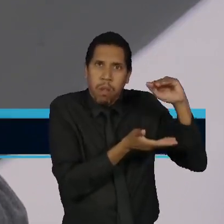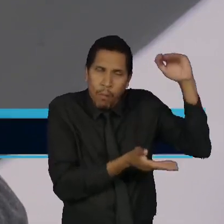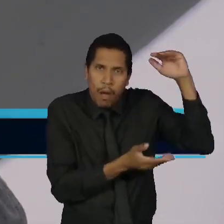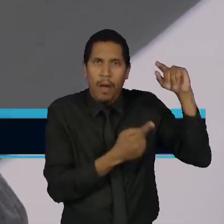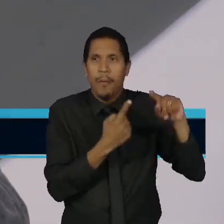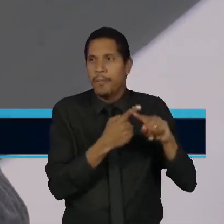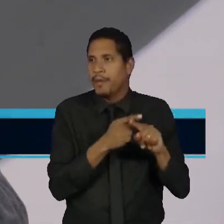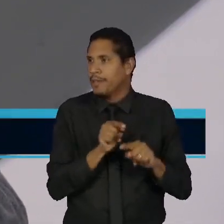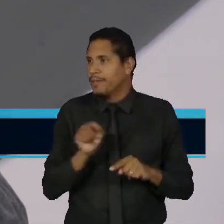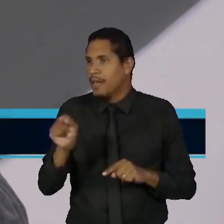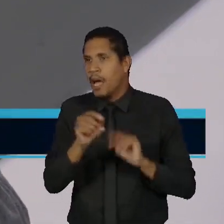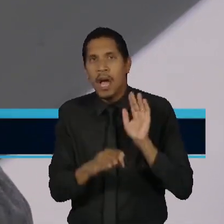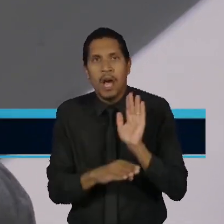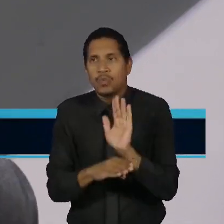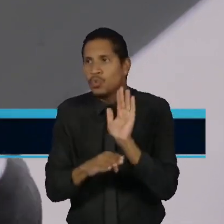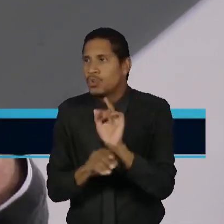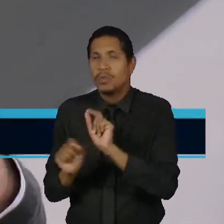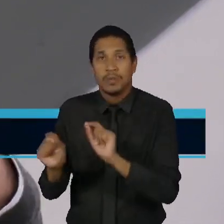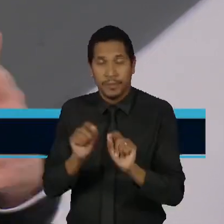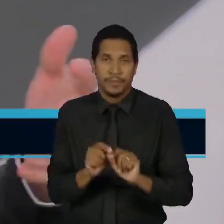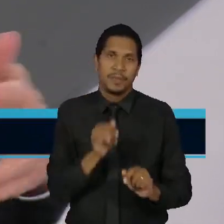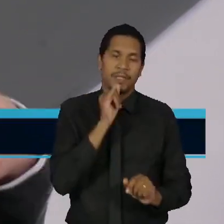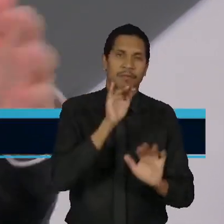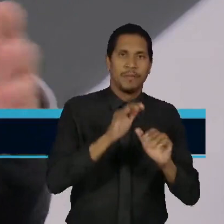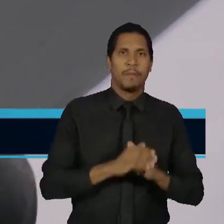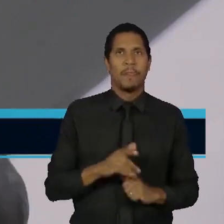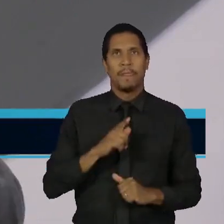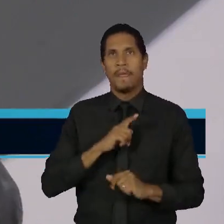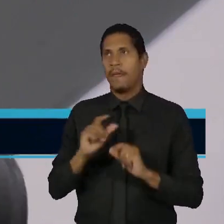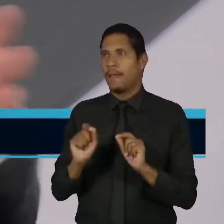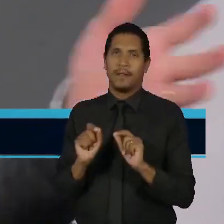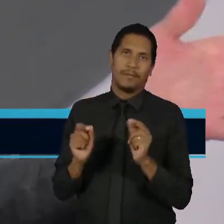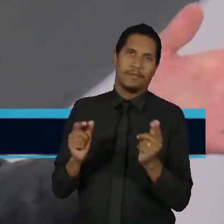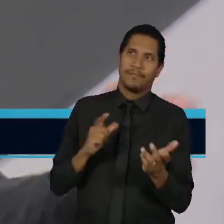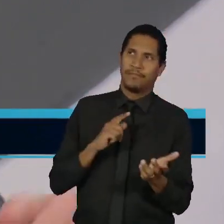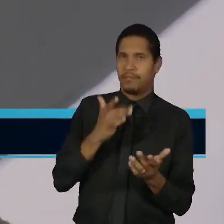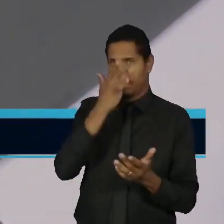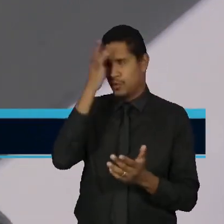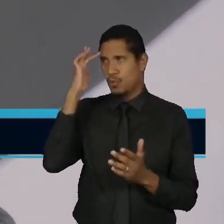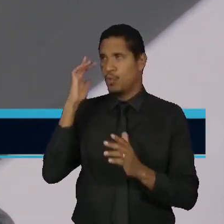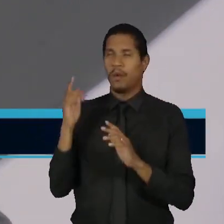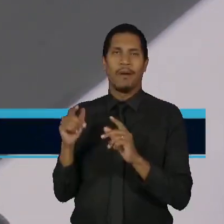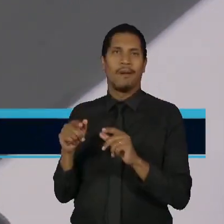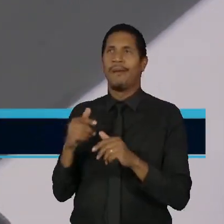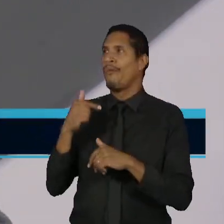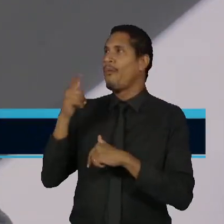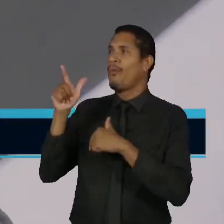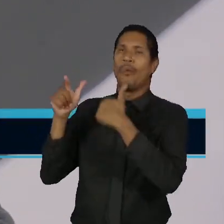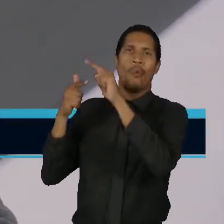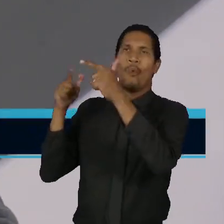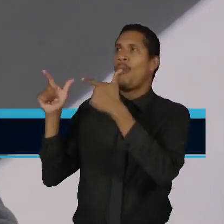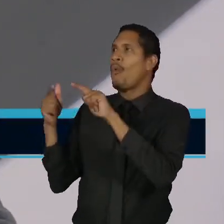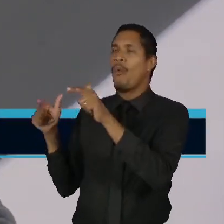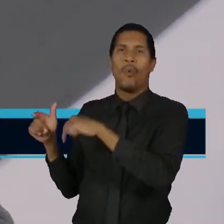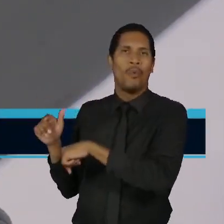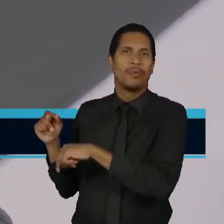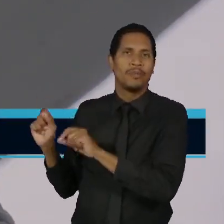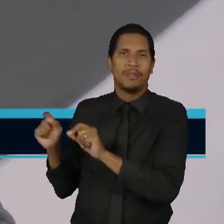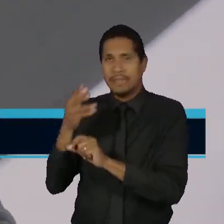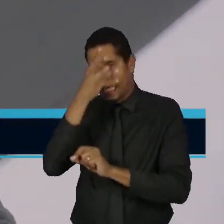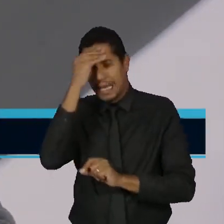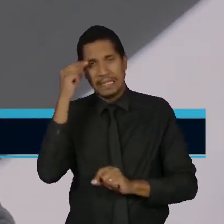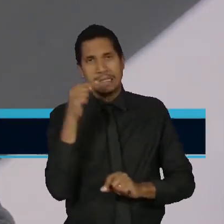a doação por causa das festas. As pessoas vão viver uma outra vida e acabam não doando sangue. Então,